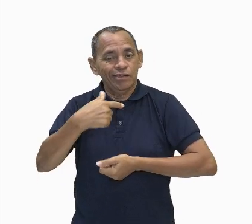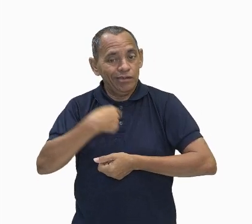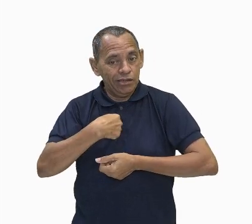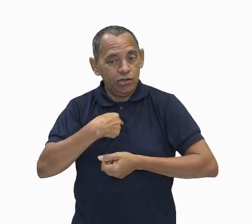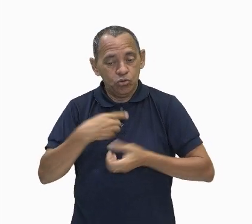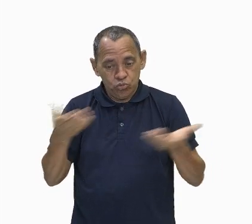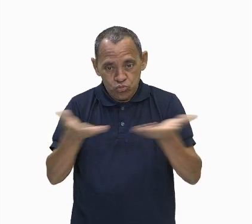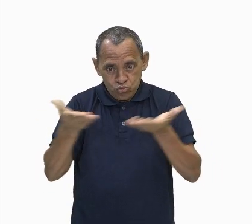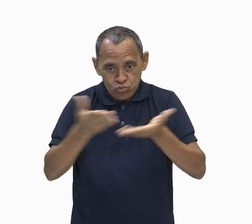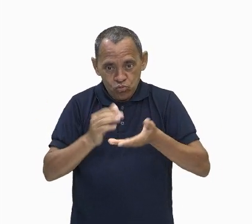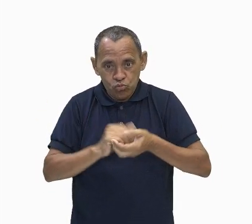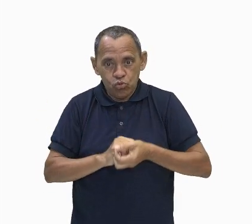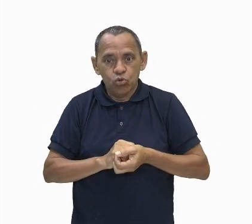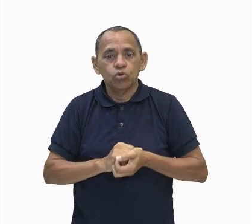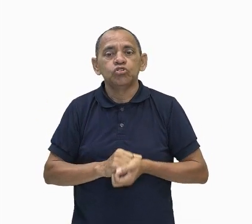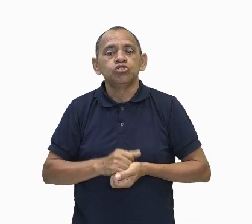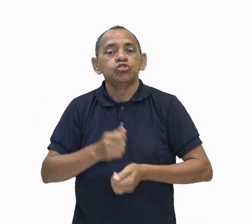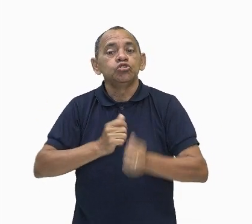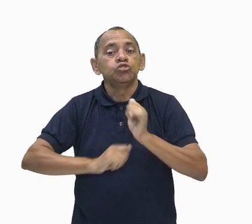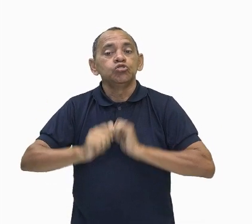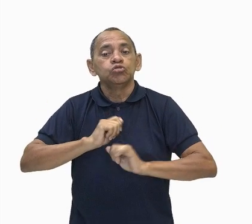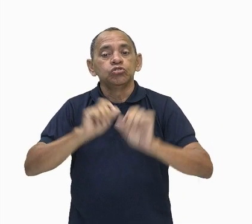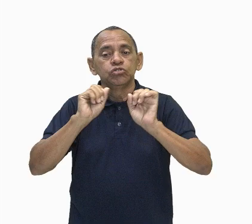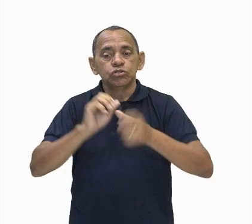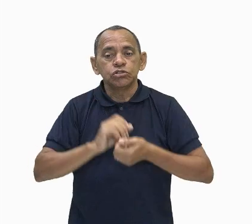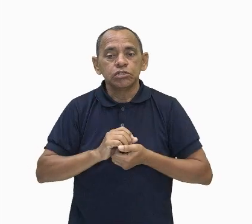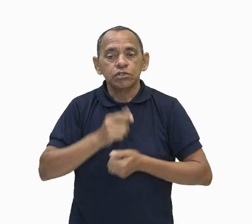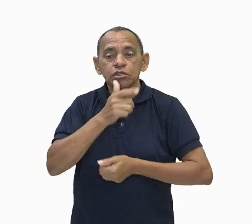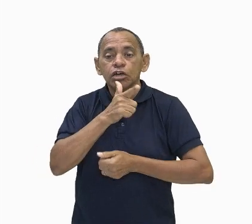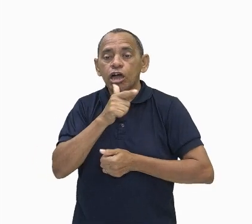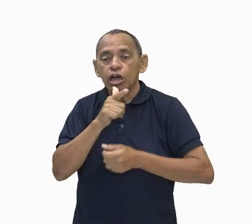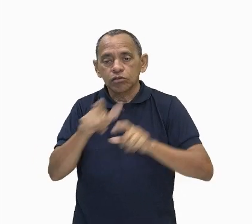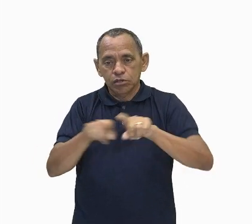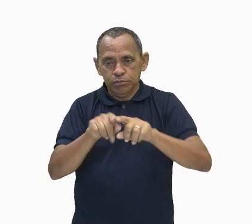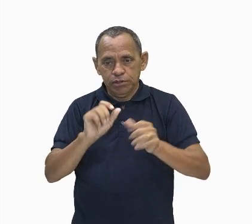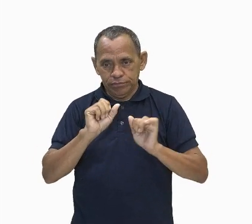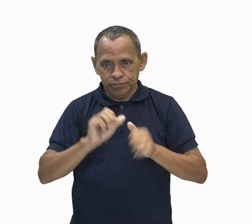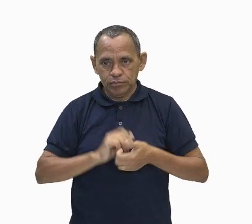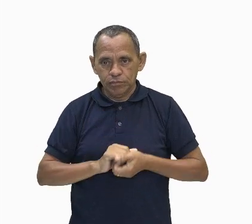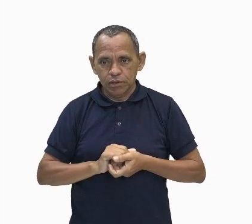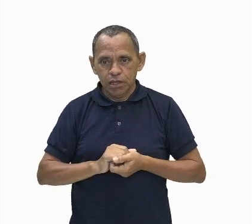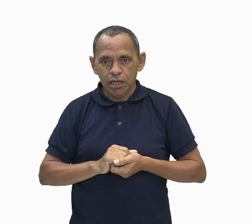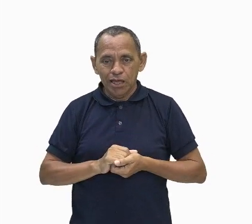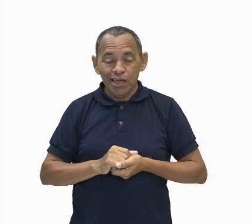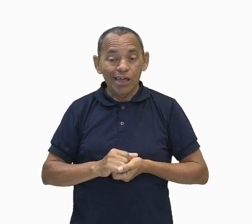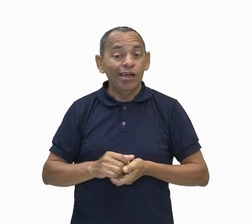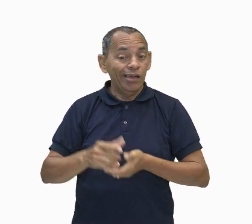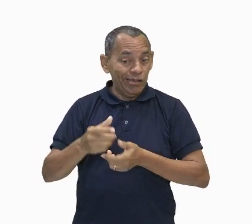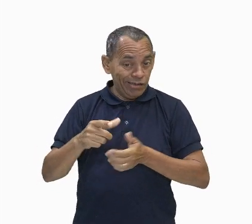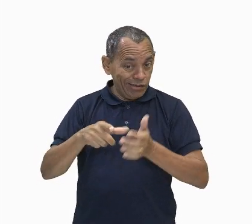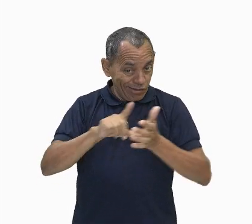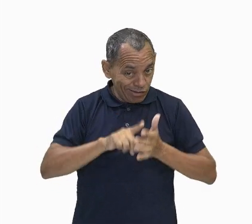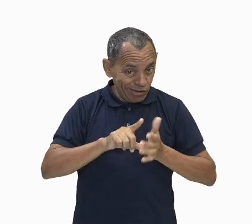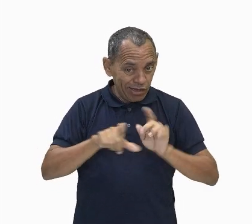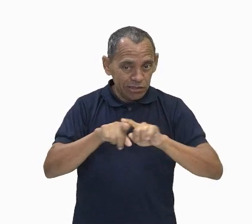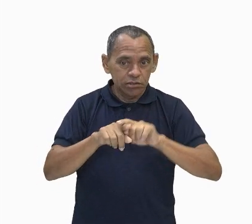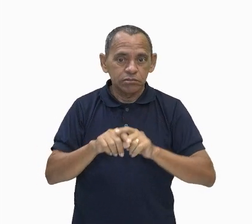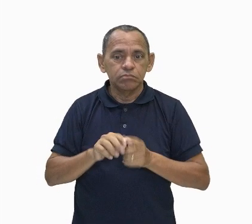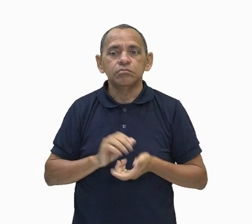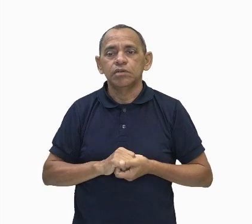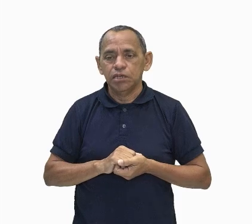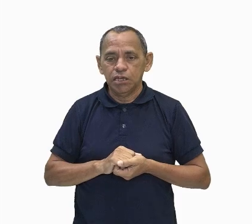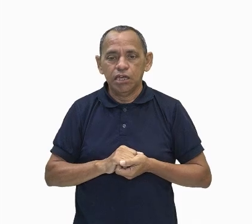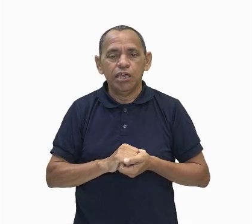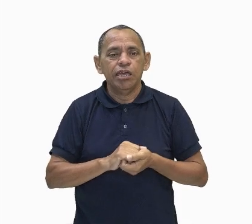estou economizando. E a minha informação implícita? Aquilo que antes eu desperdiçava. Eu não disse que eu desperdiçava, mas pela minha forma